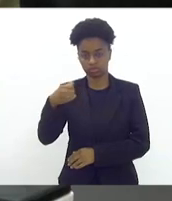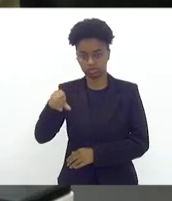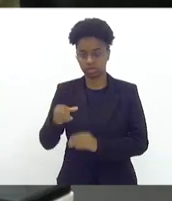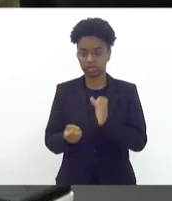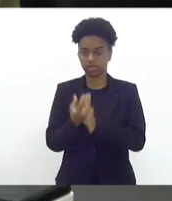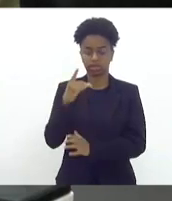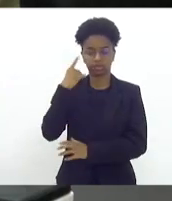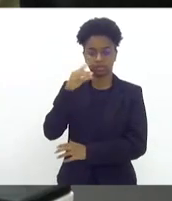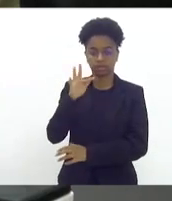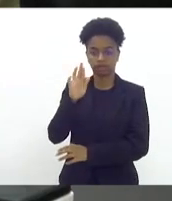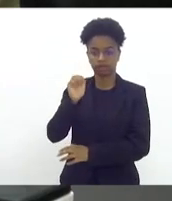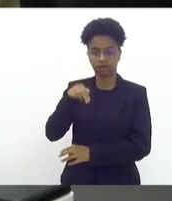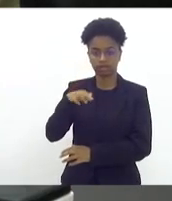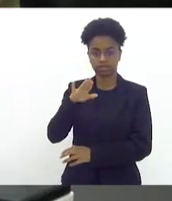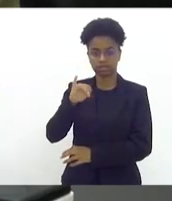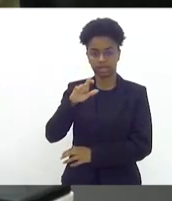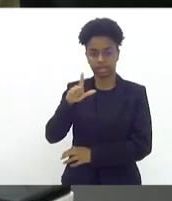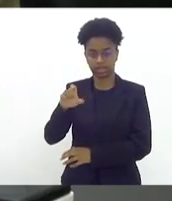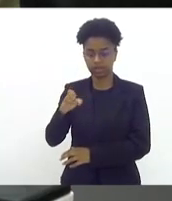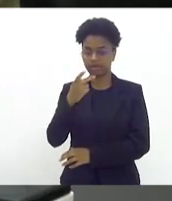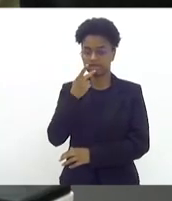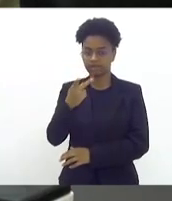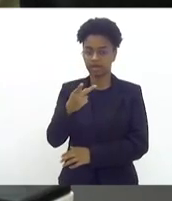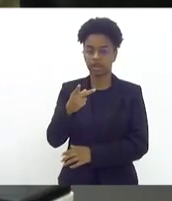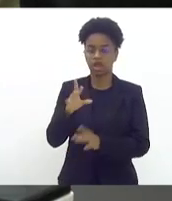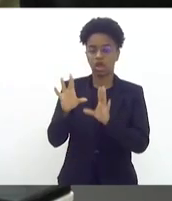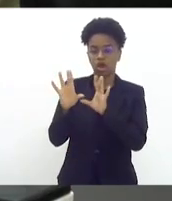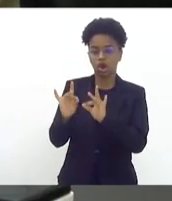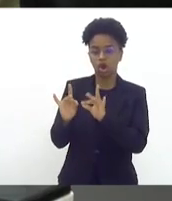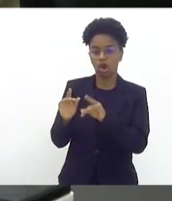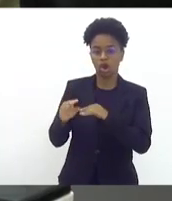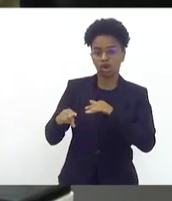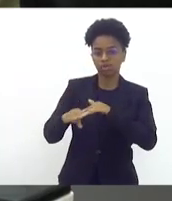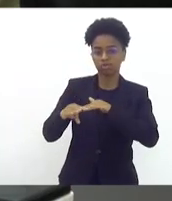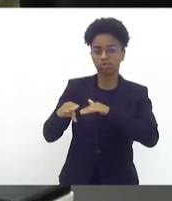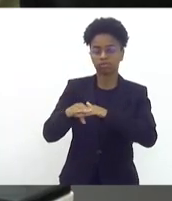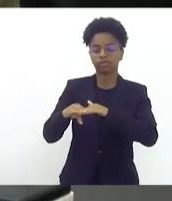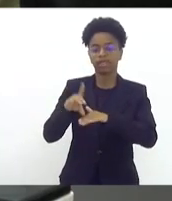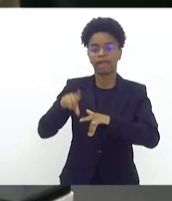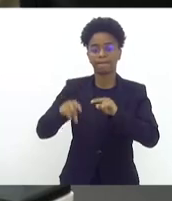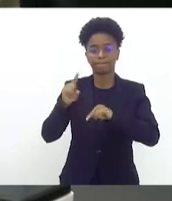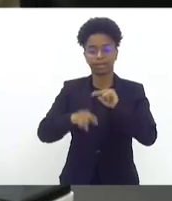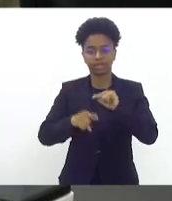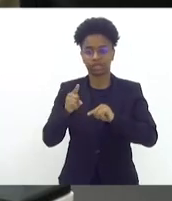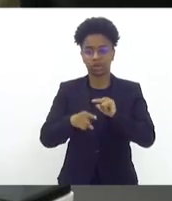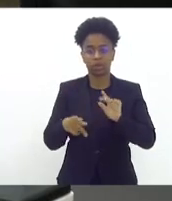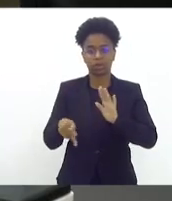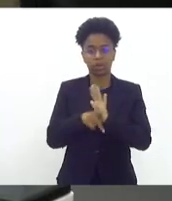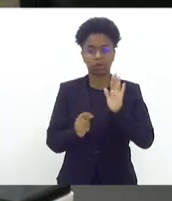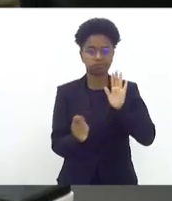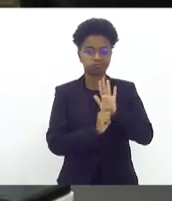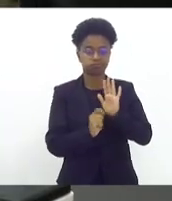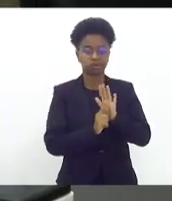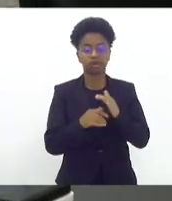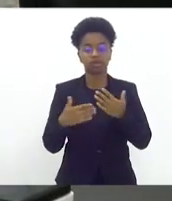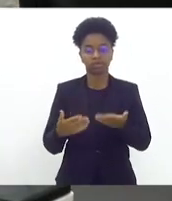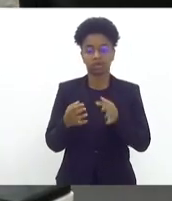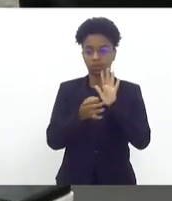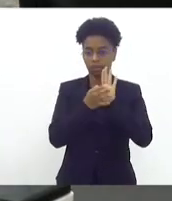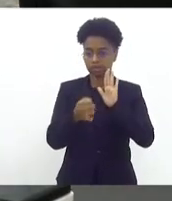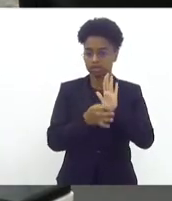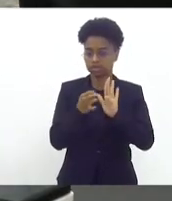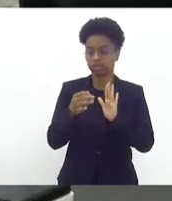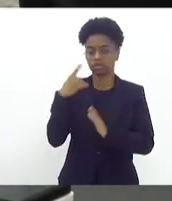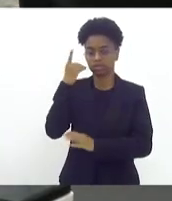que considera a cola de sapateiro como substância entorpecente. O parecer do deputado Guilherme